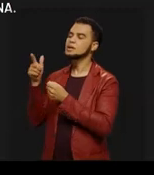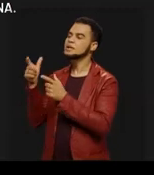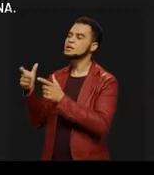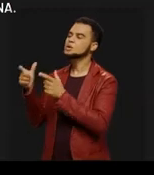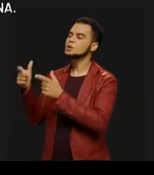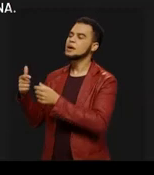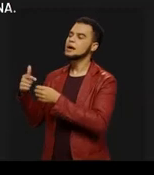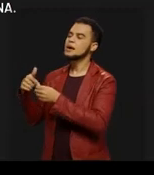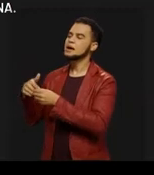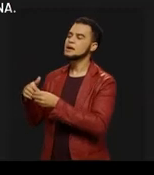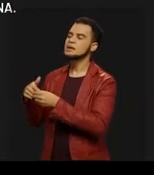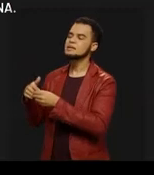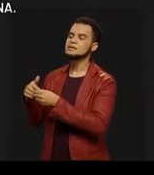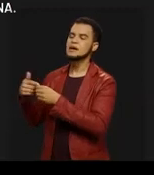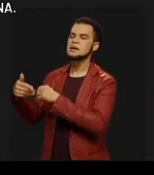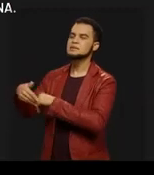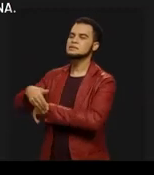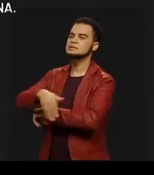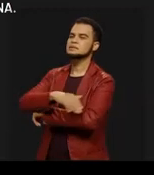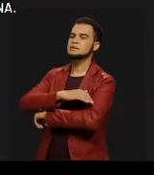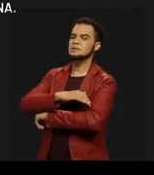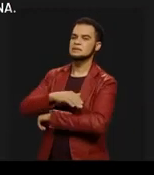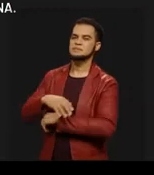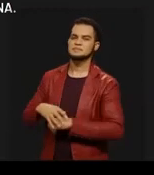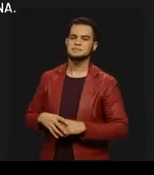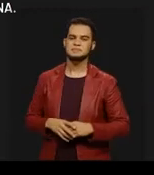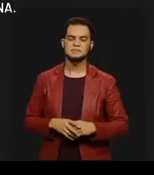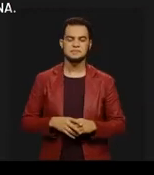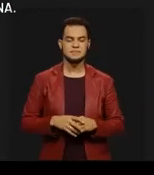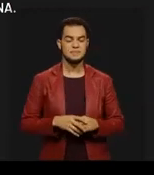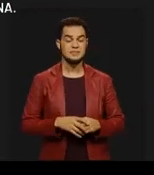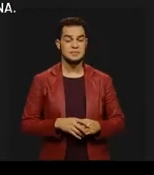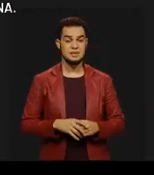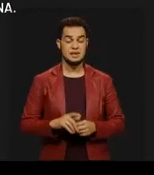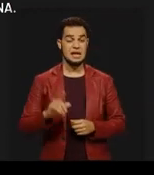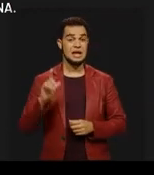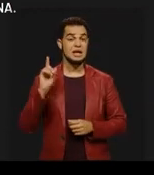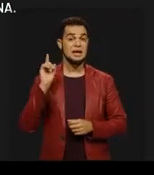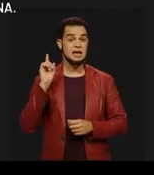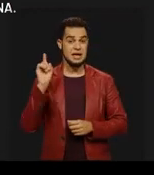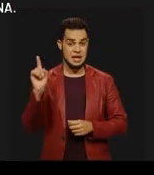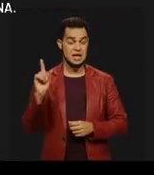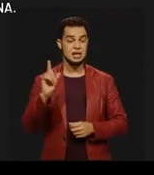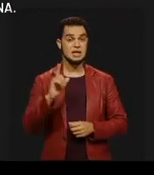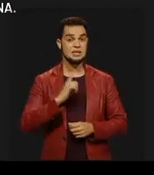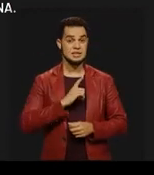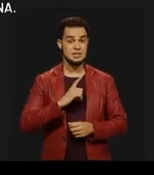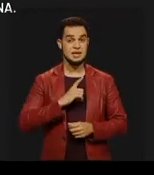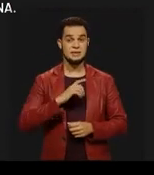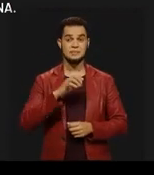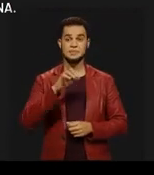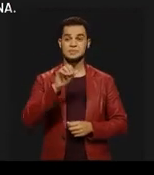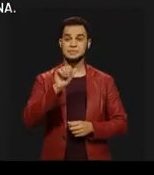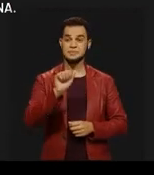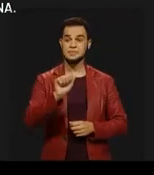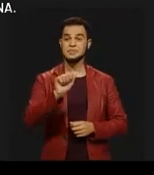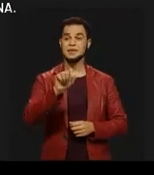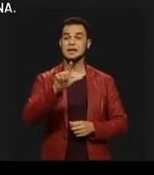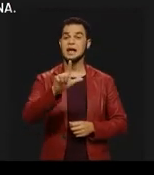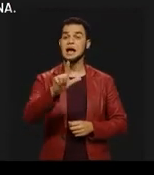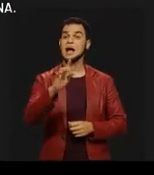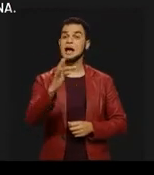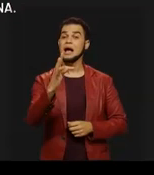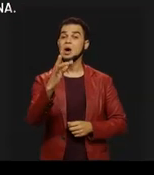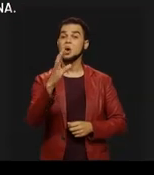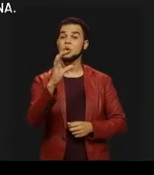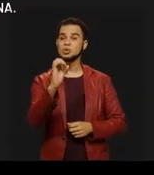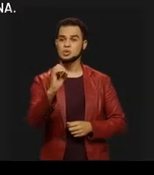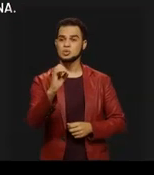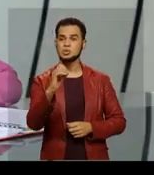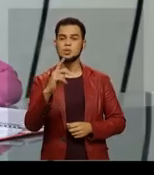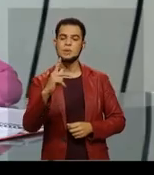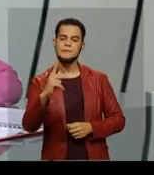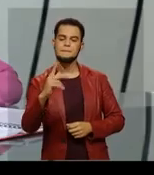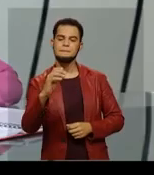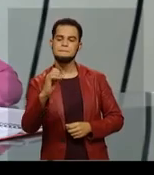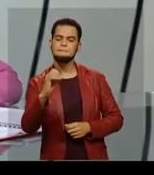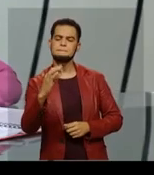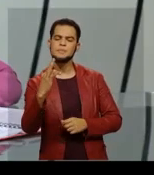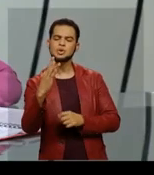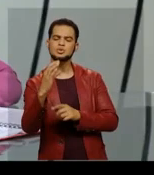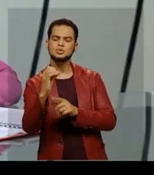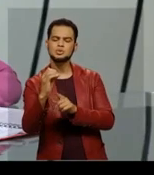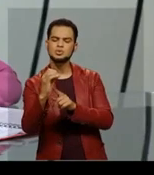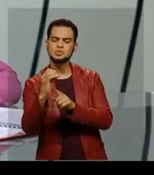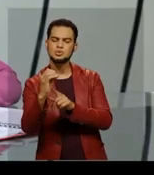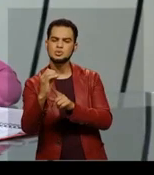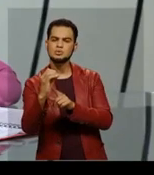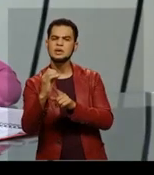ele ocupa um alto posto na empresa. Vocês viram que nas duas frases tem a palavra posto.